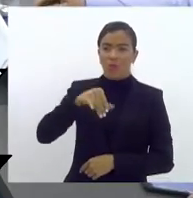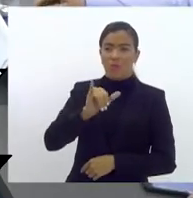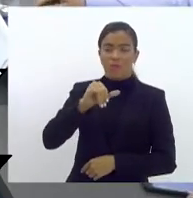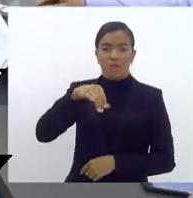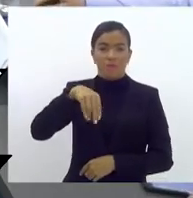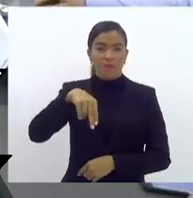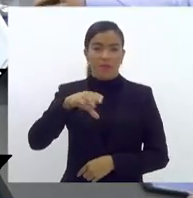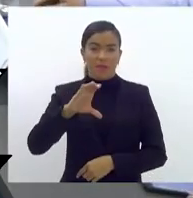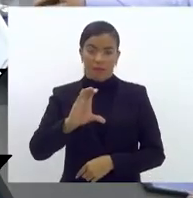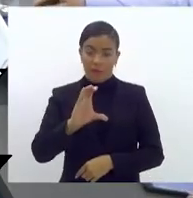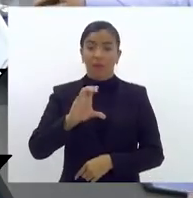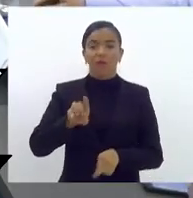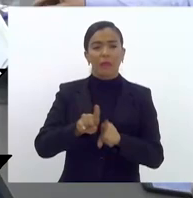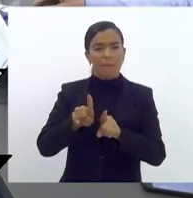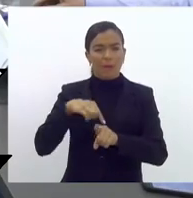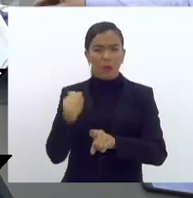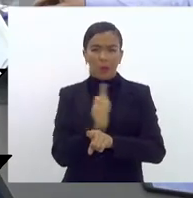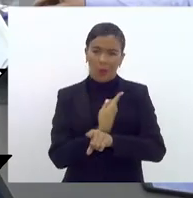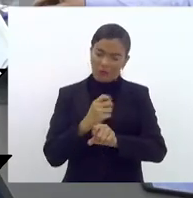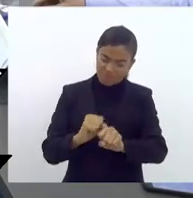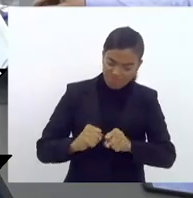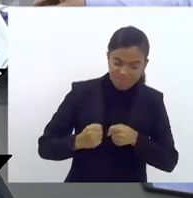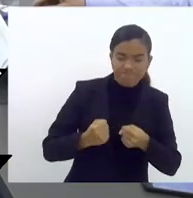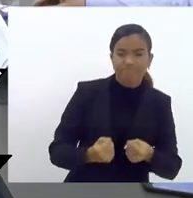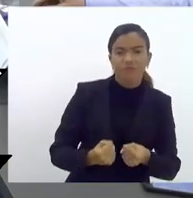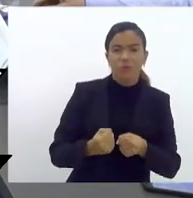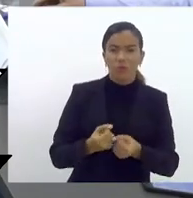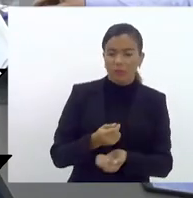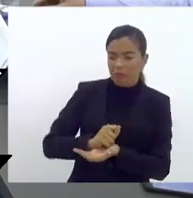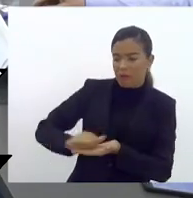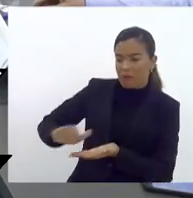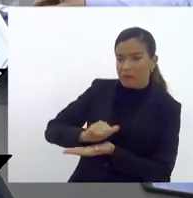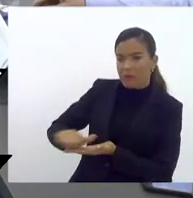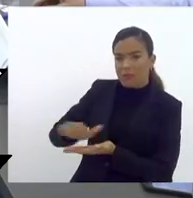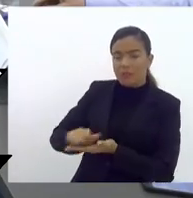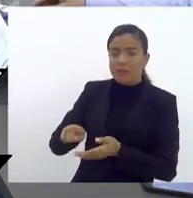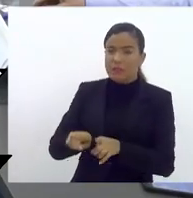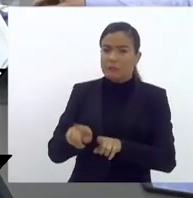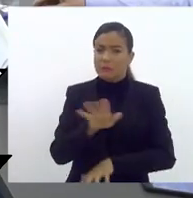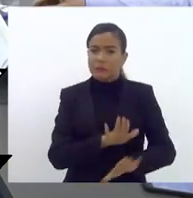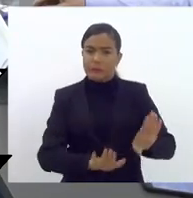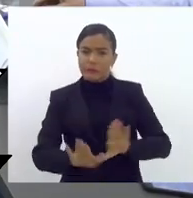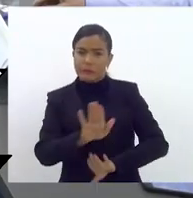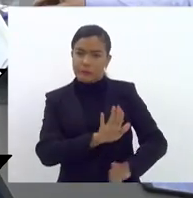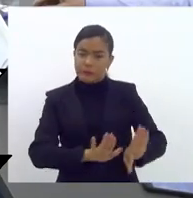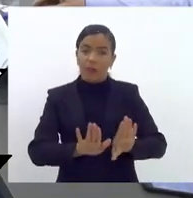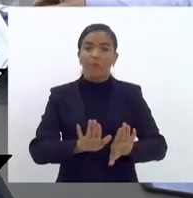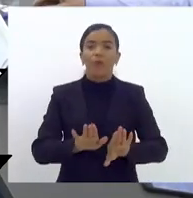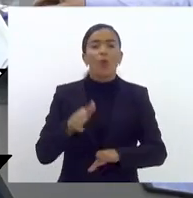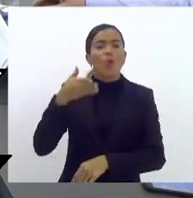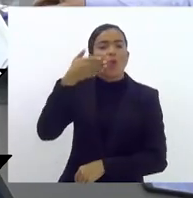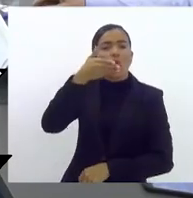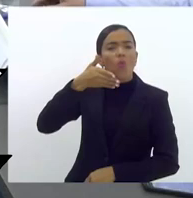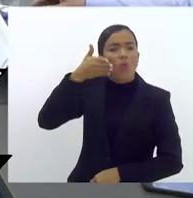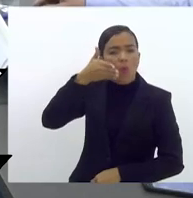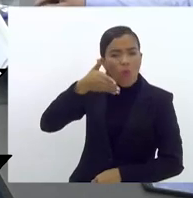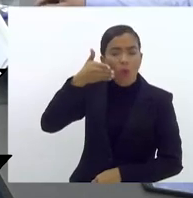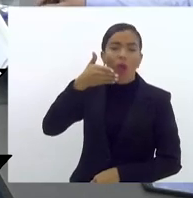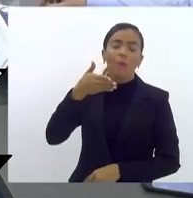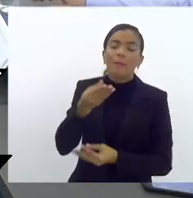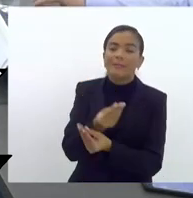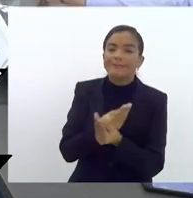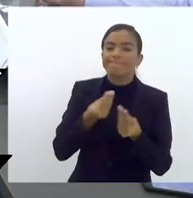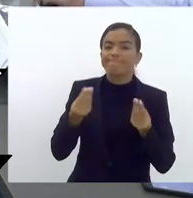todo nosso esforço aqui de não criar despesa de ser cautelosofia autorizativos o argumento é muito é muito é muito